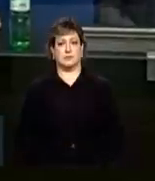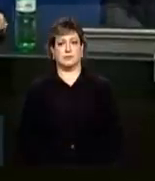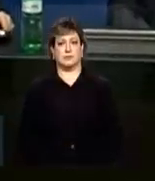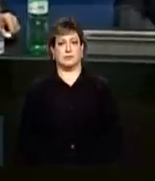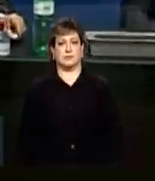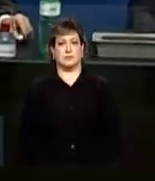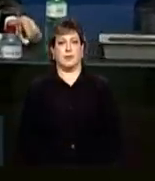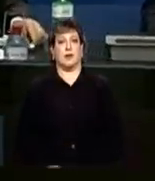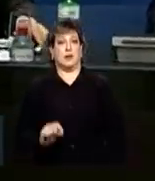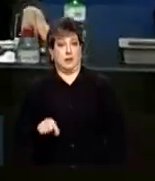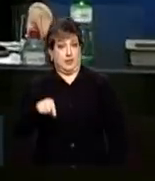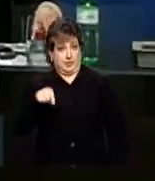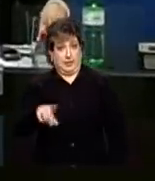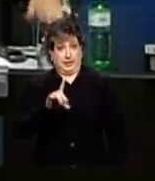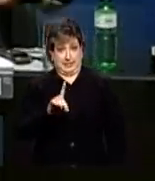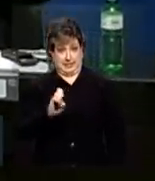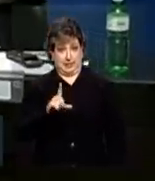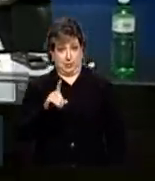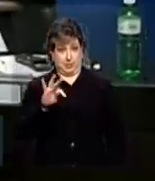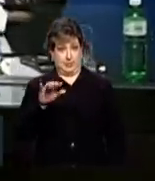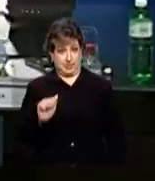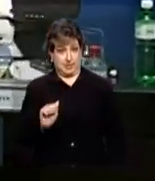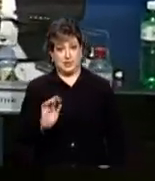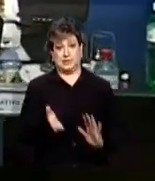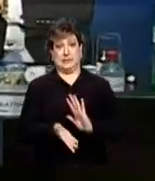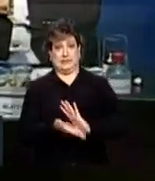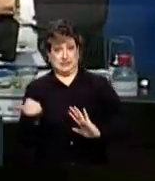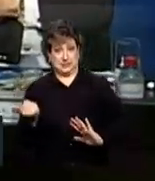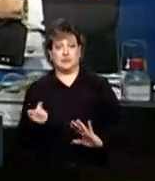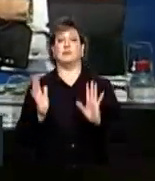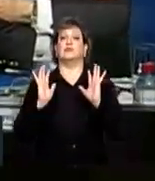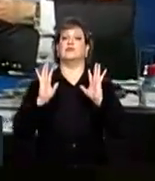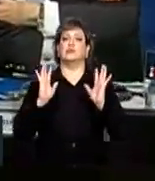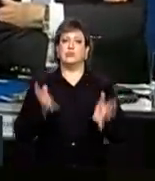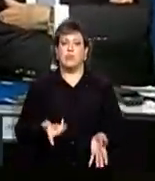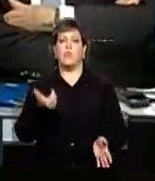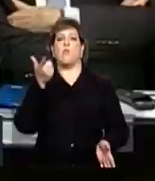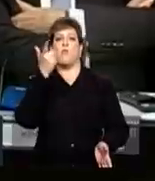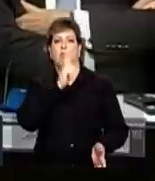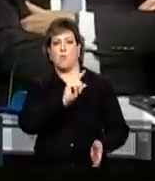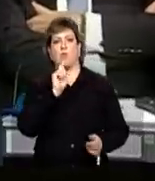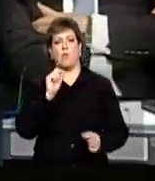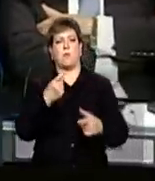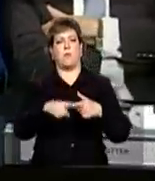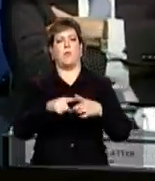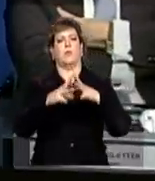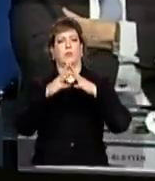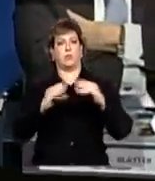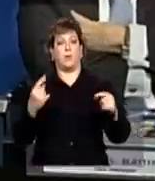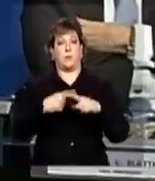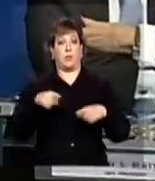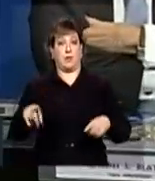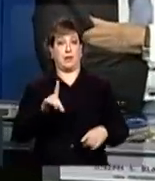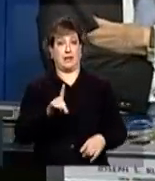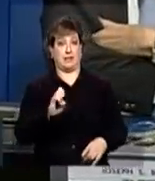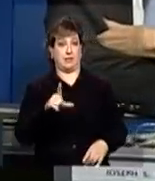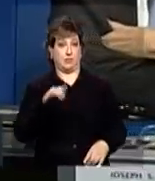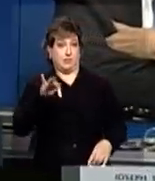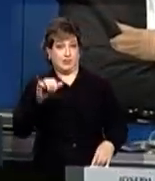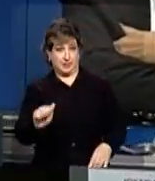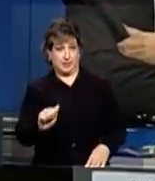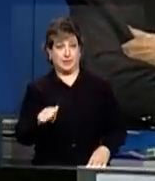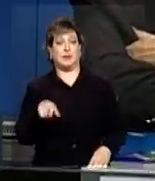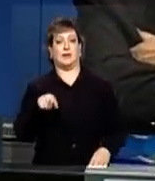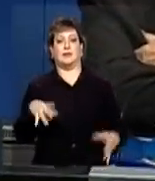A saída da Delta já obteve uma solução adequada, porque a Delta integrava